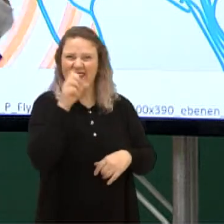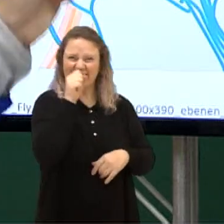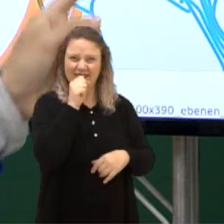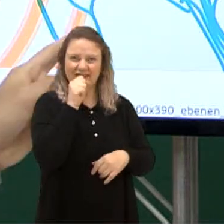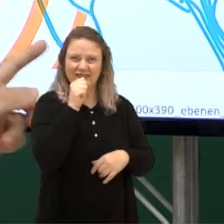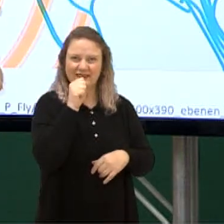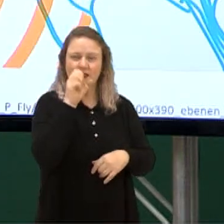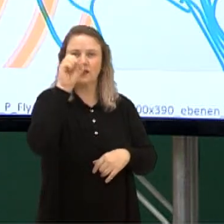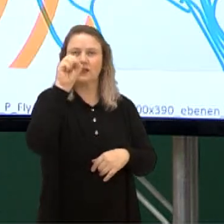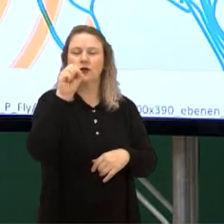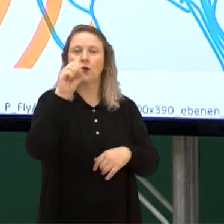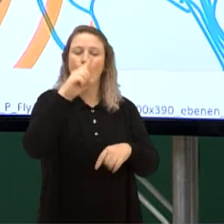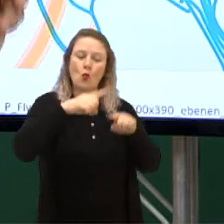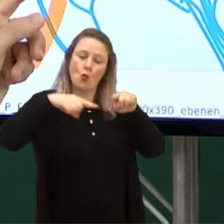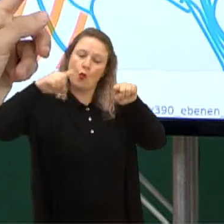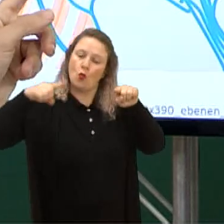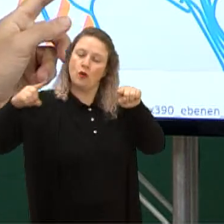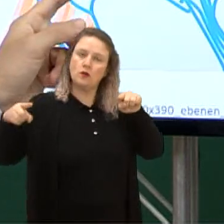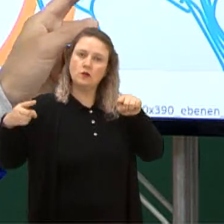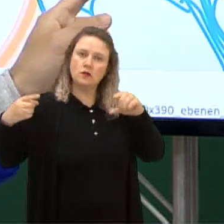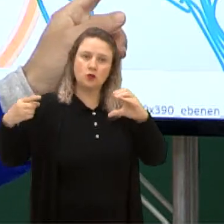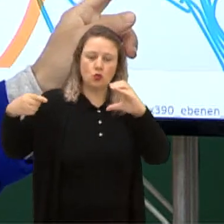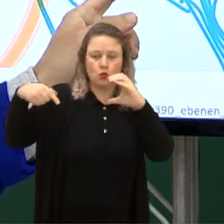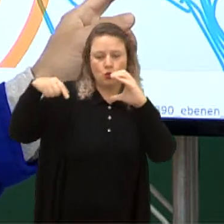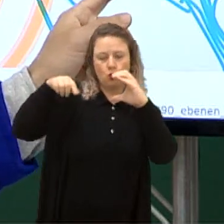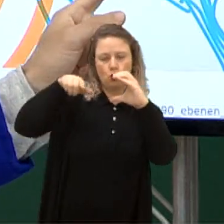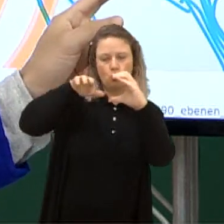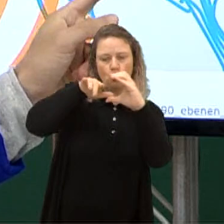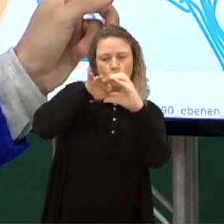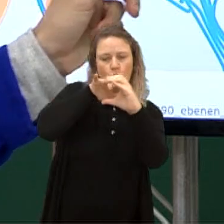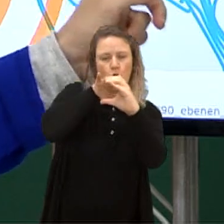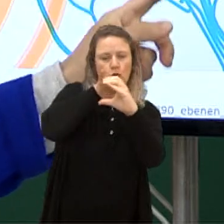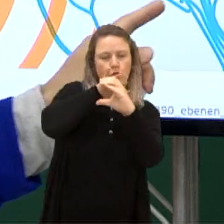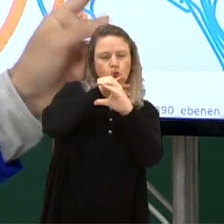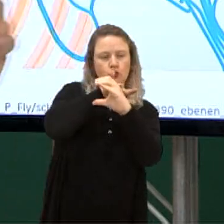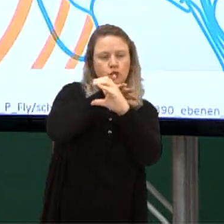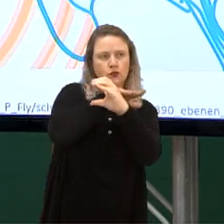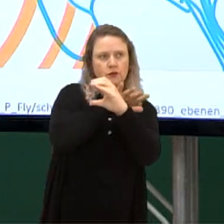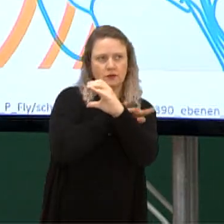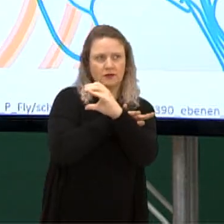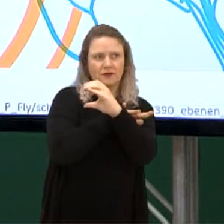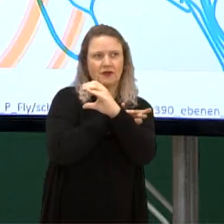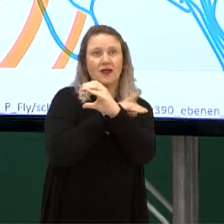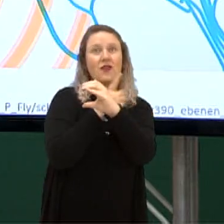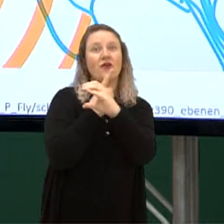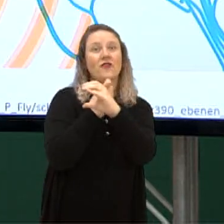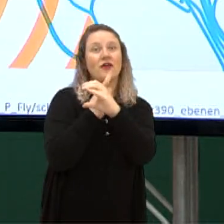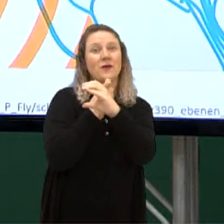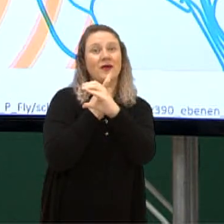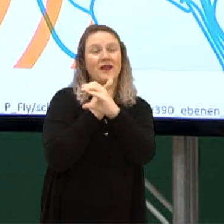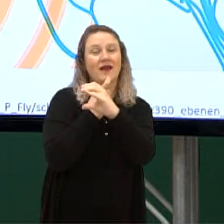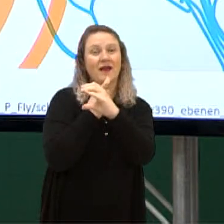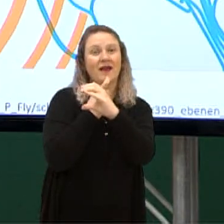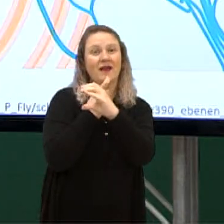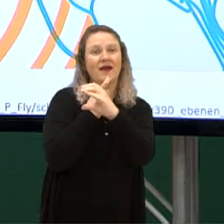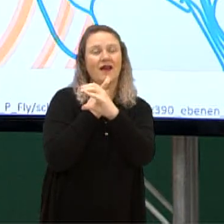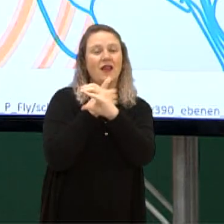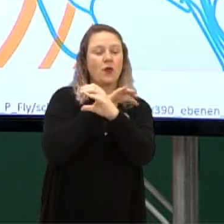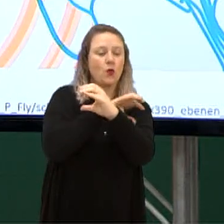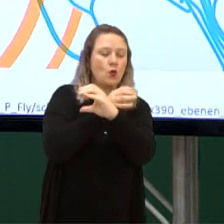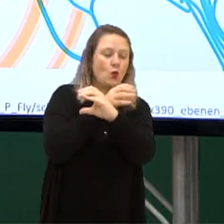sonoras. Chegam no pavilhão, percorre o canal auditivo e olha lá vermelhinho, a membrana